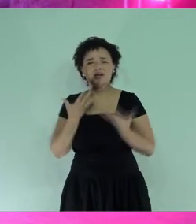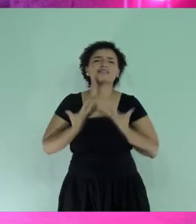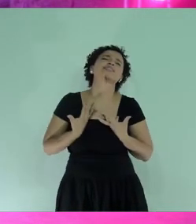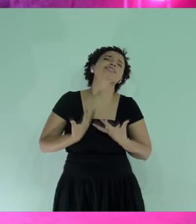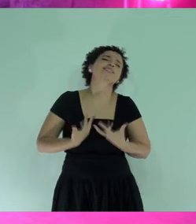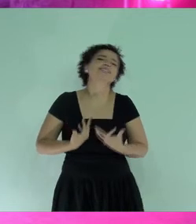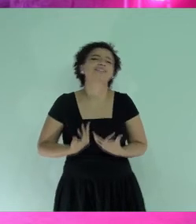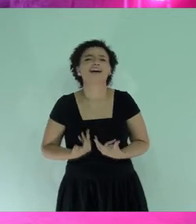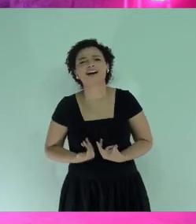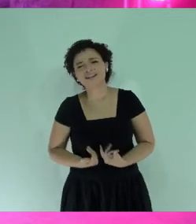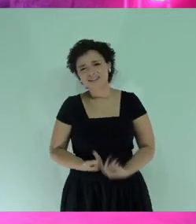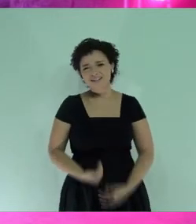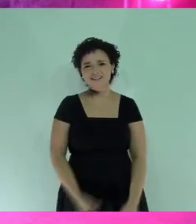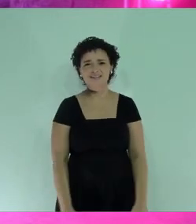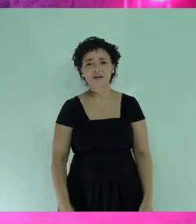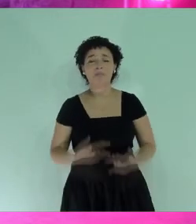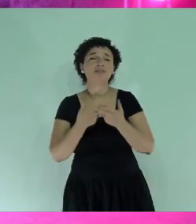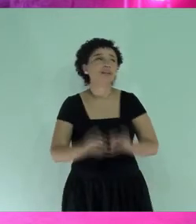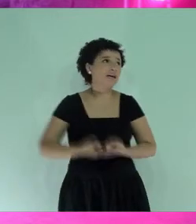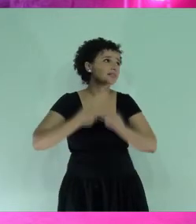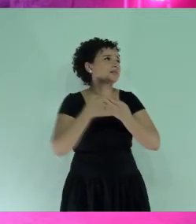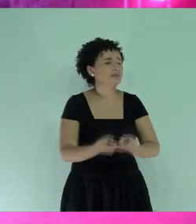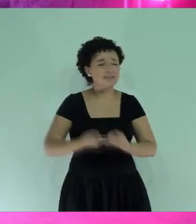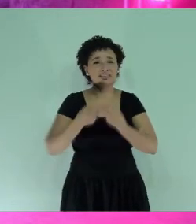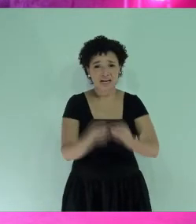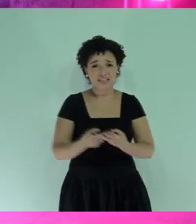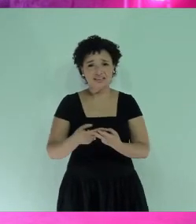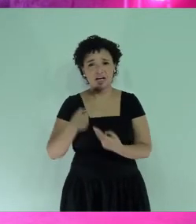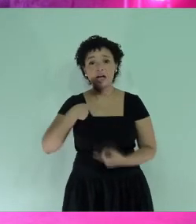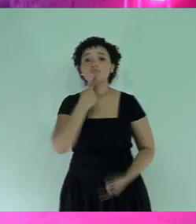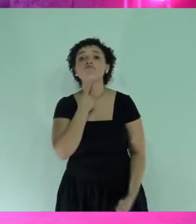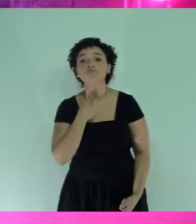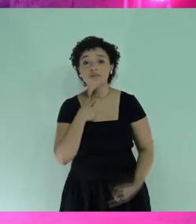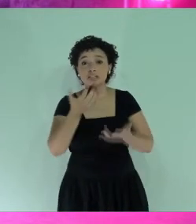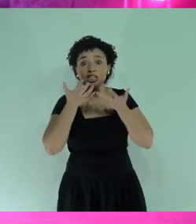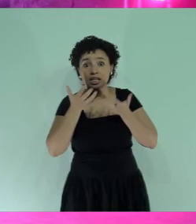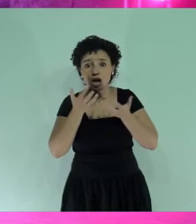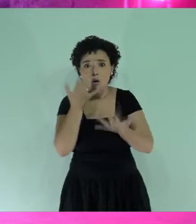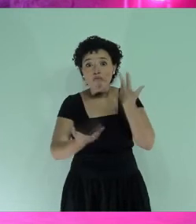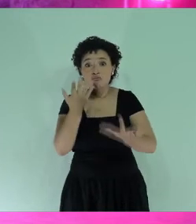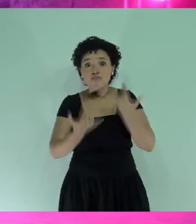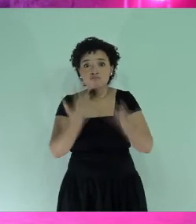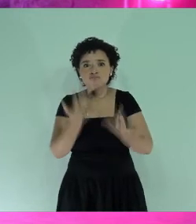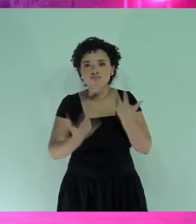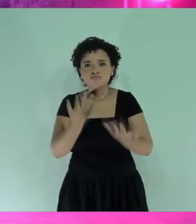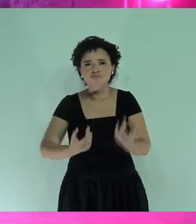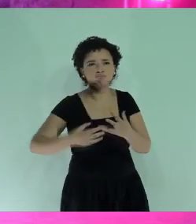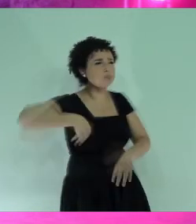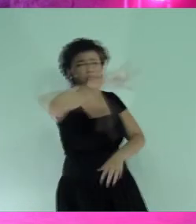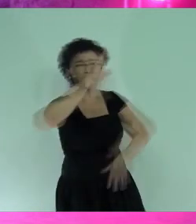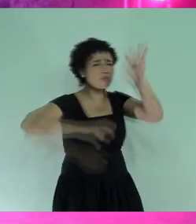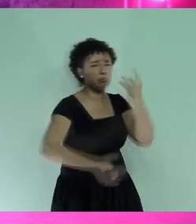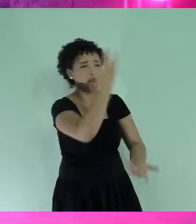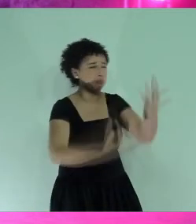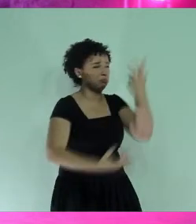farta, exausta de ser paciente. Eu juro, meu Deus, que a vontade que eu tenho é tacar fogo em tudo, sair matando esse